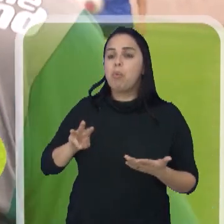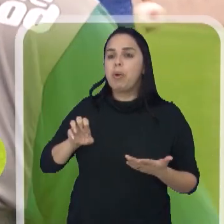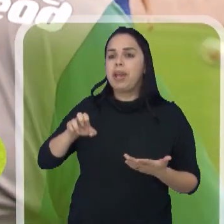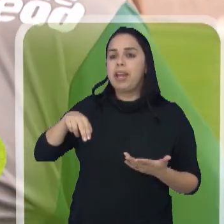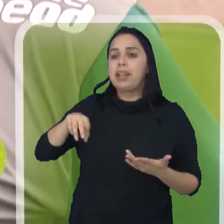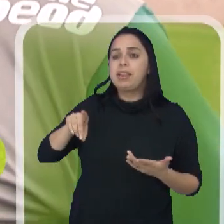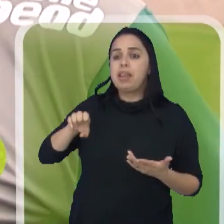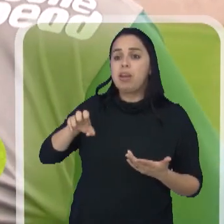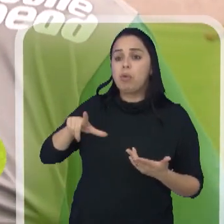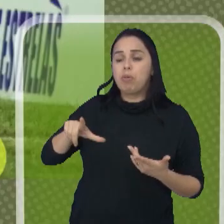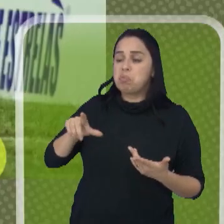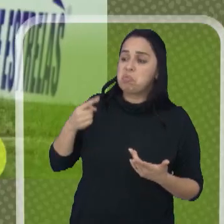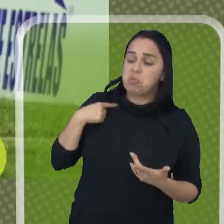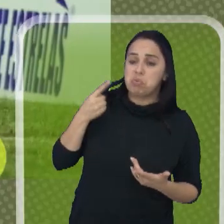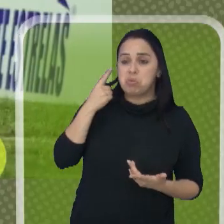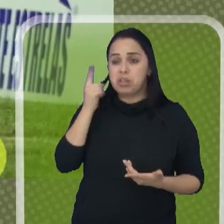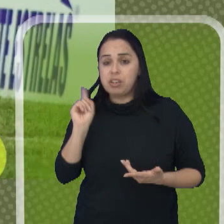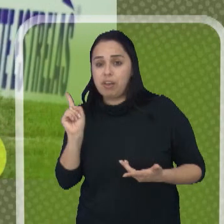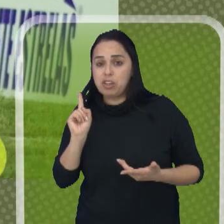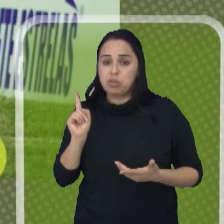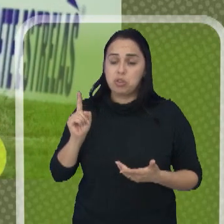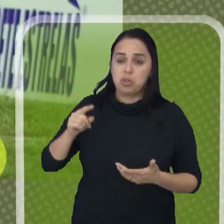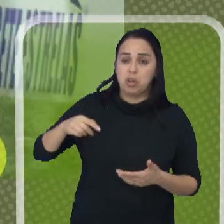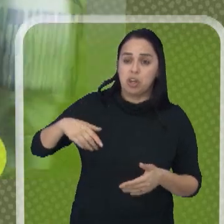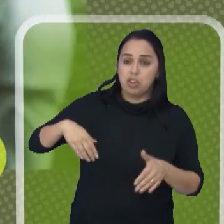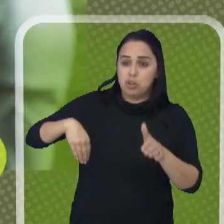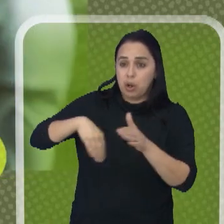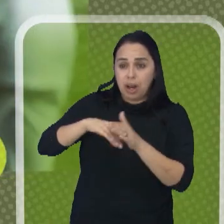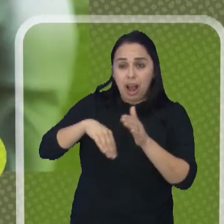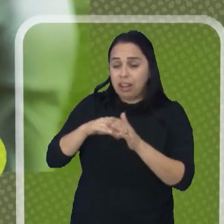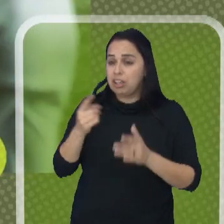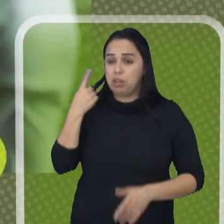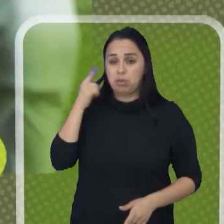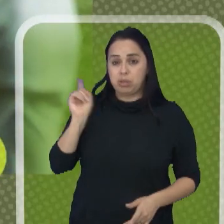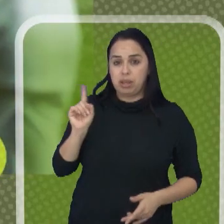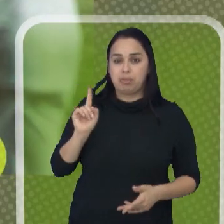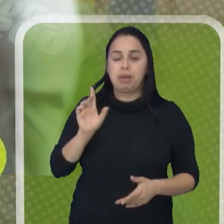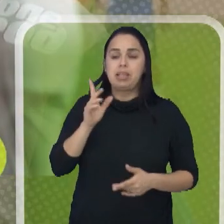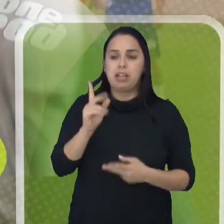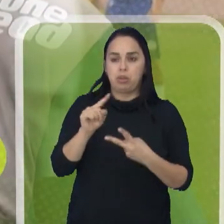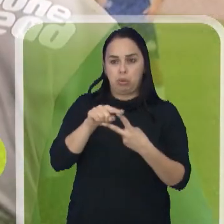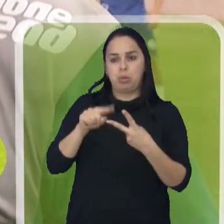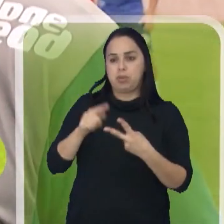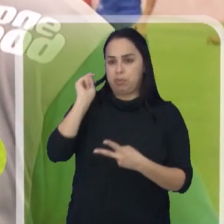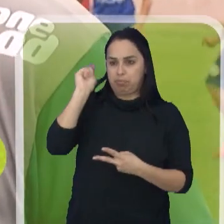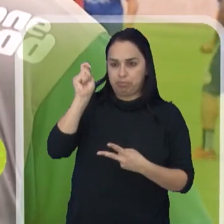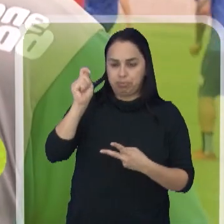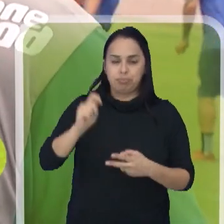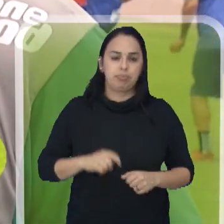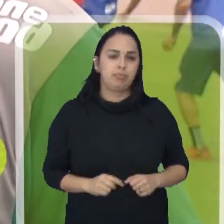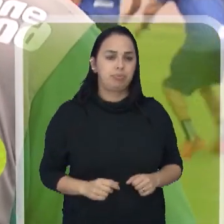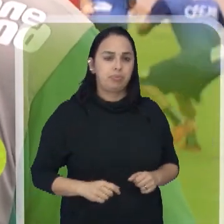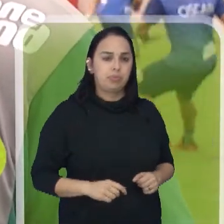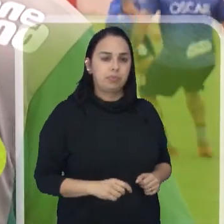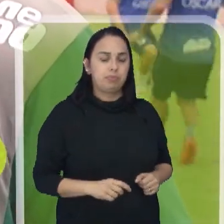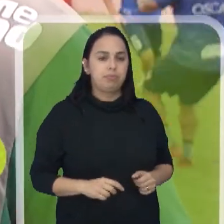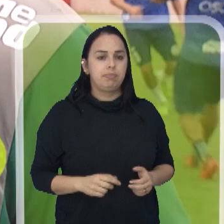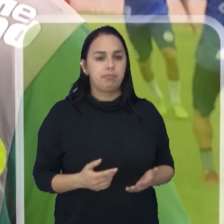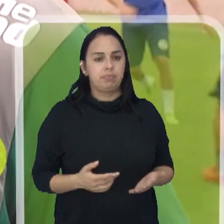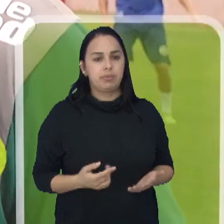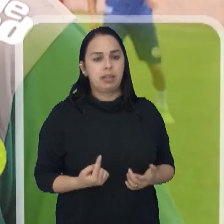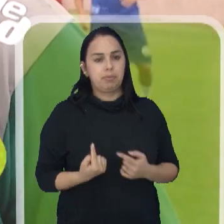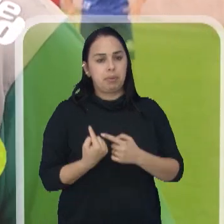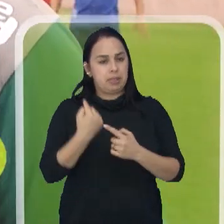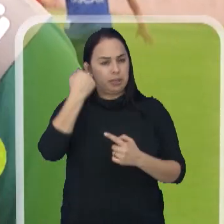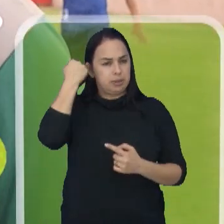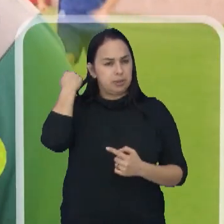jogar. Mas o suspenso, o Rafael e o Dário, os dois estão suspensos, então eles estão fora do jogo. E olhando para trás, os